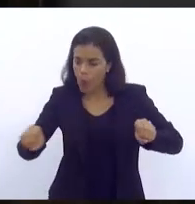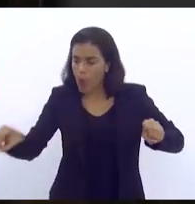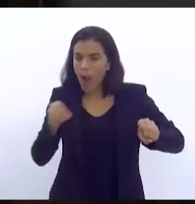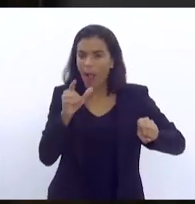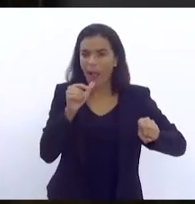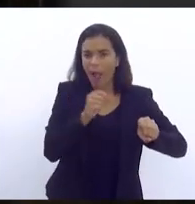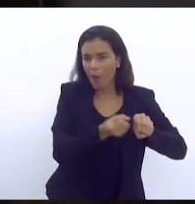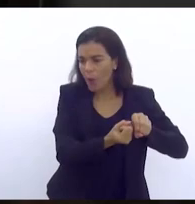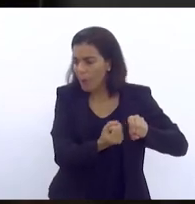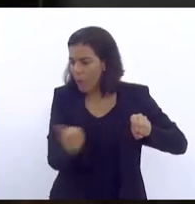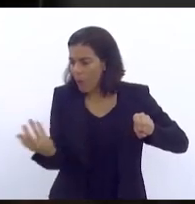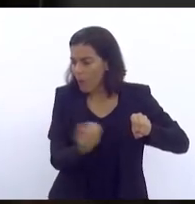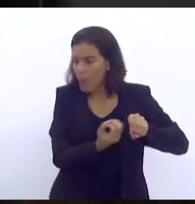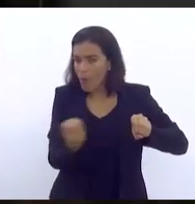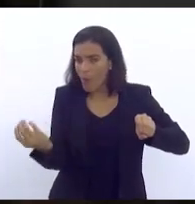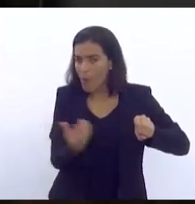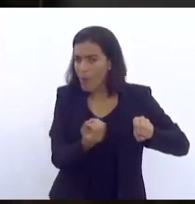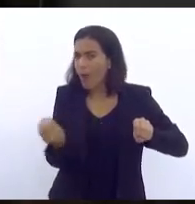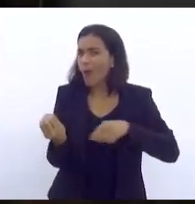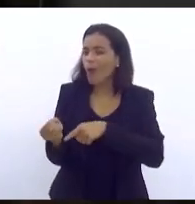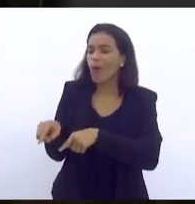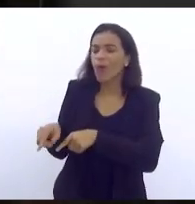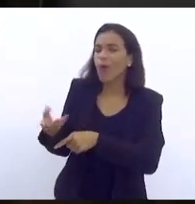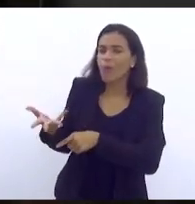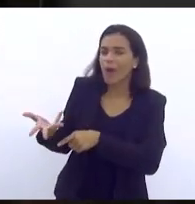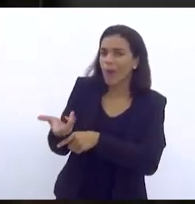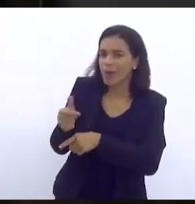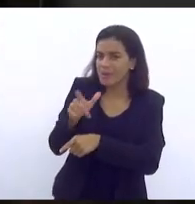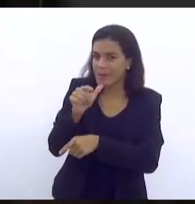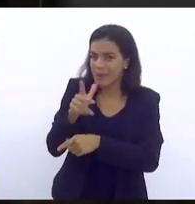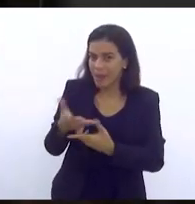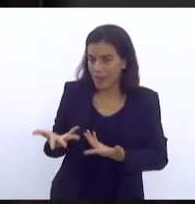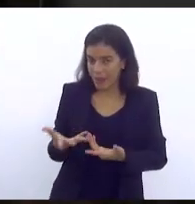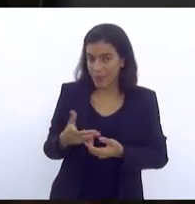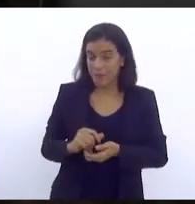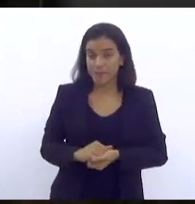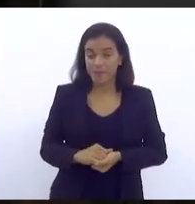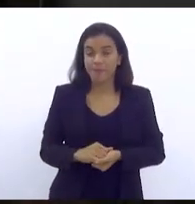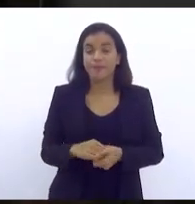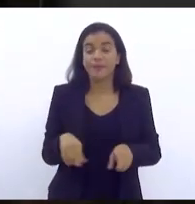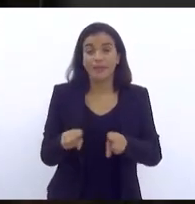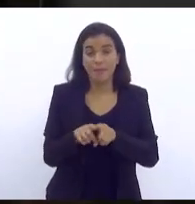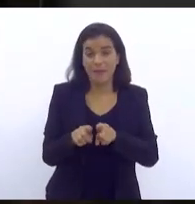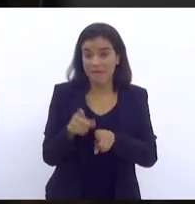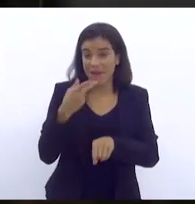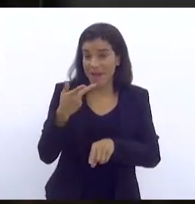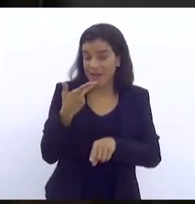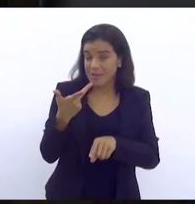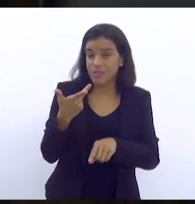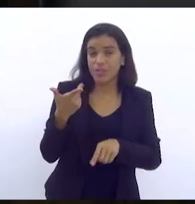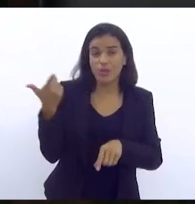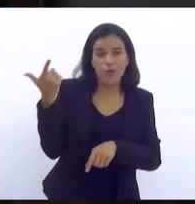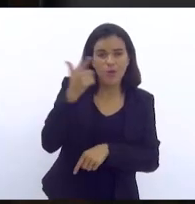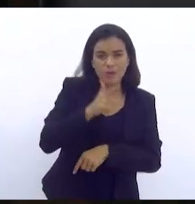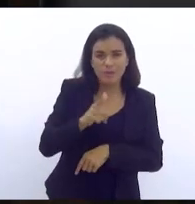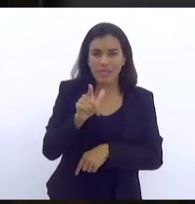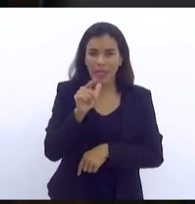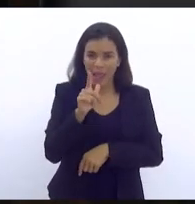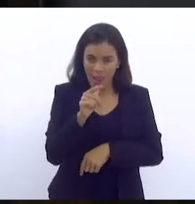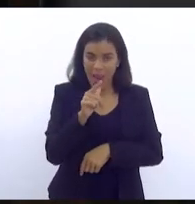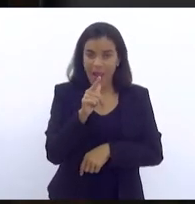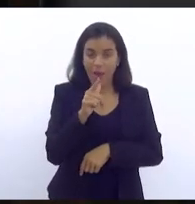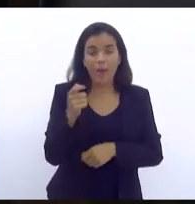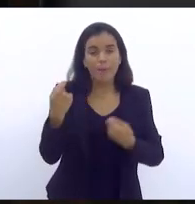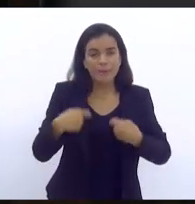pessoas e a qualidade dessa água bem como o acesso continuado para falar de acesso à água é preciso falar do